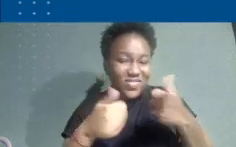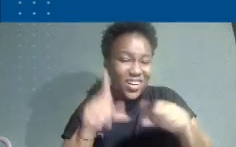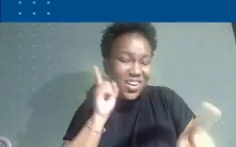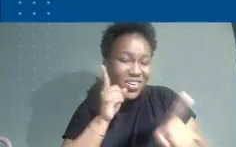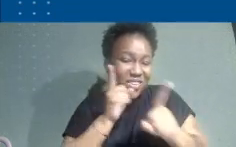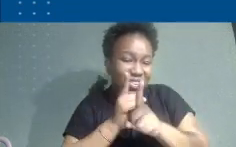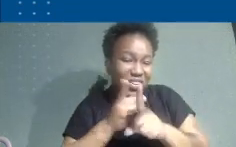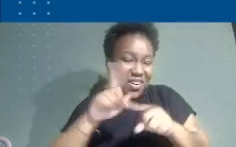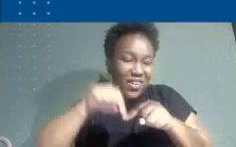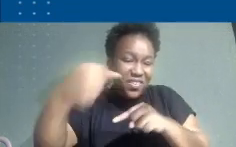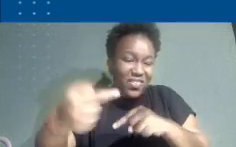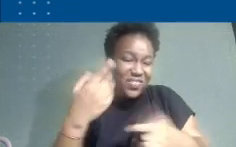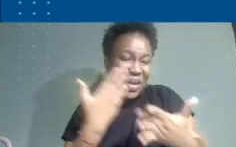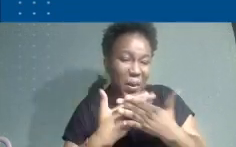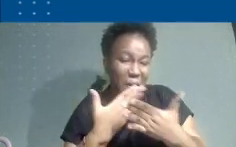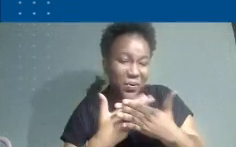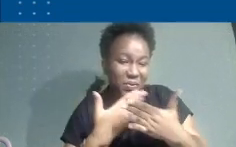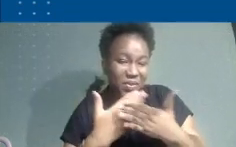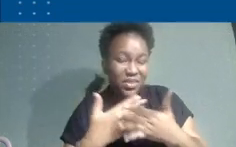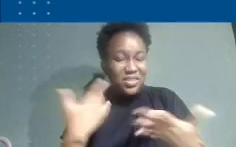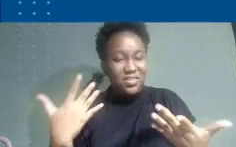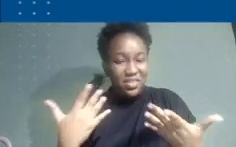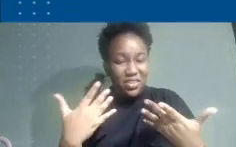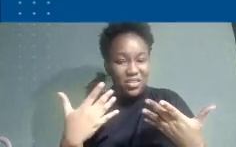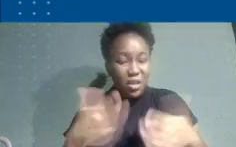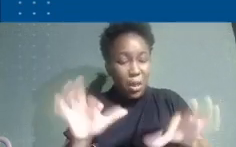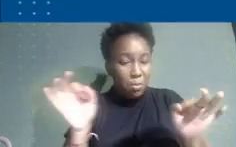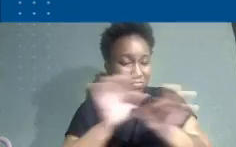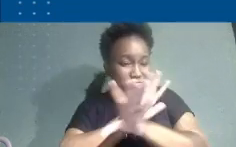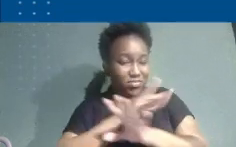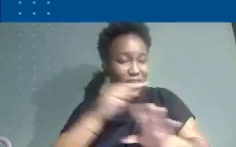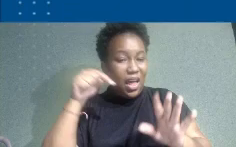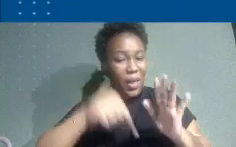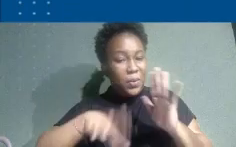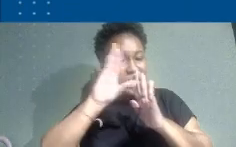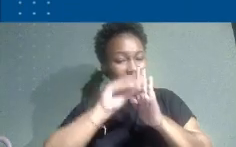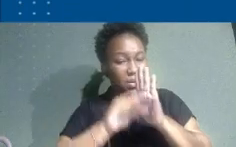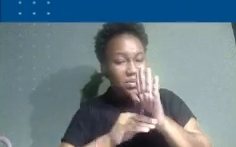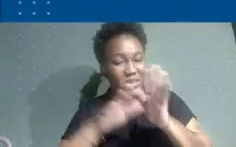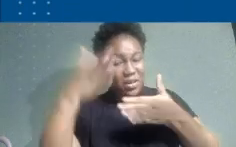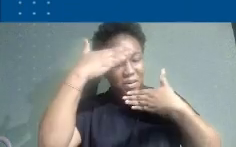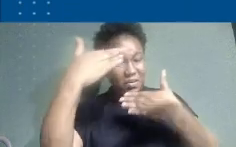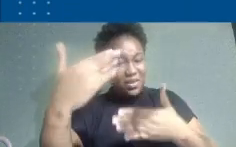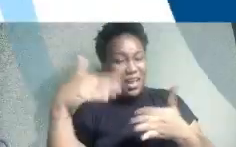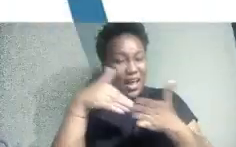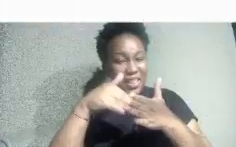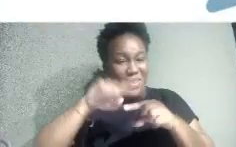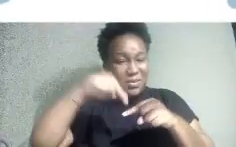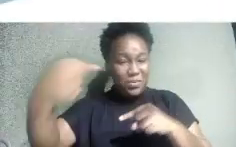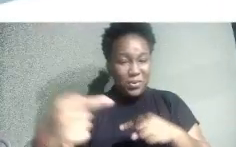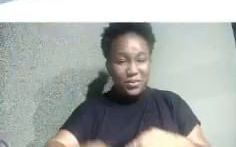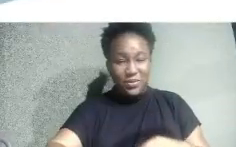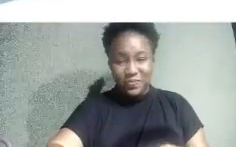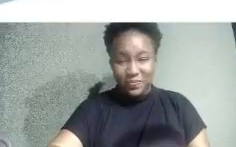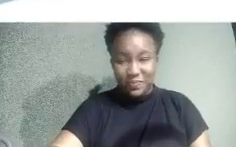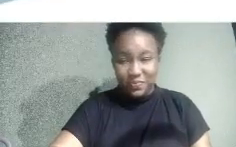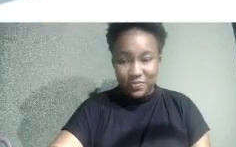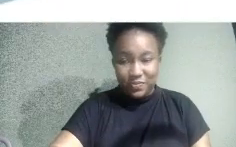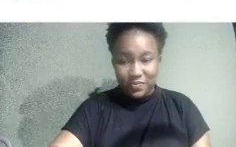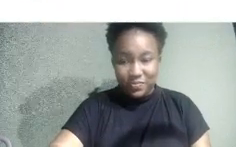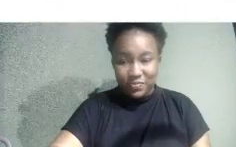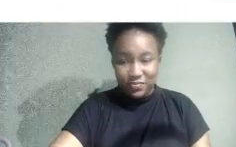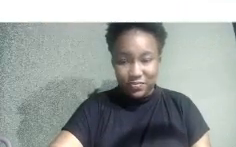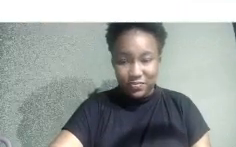na próxima aula, que será a nossa aula aí de fechamento desse conteúdo. Muito obrigado e até breve.